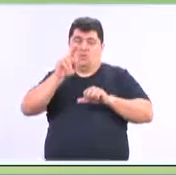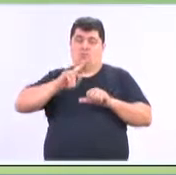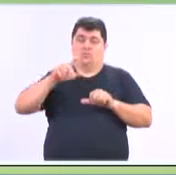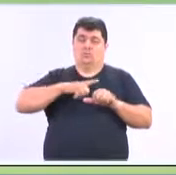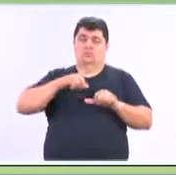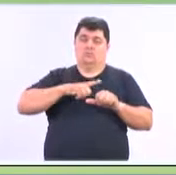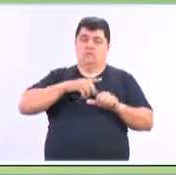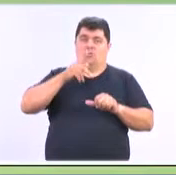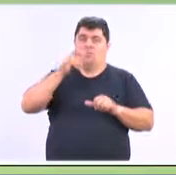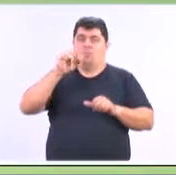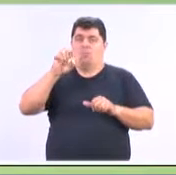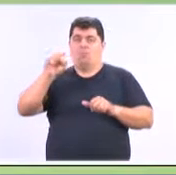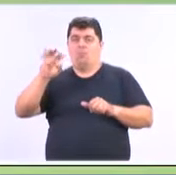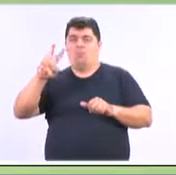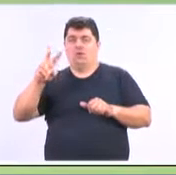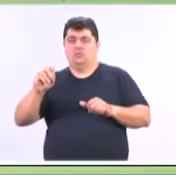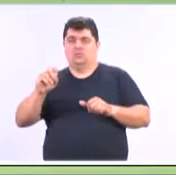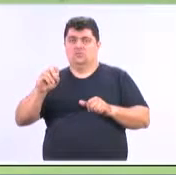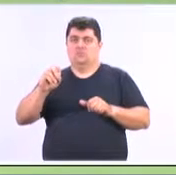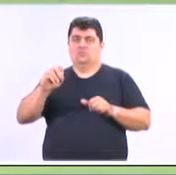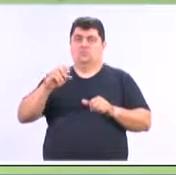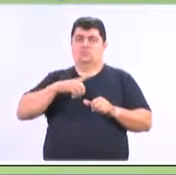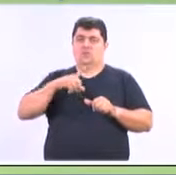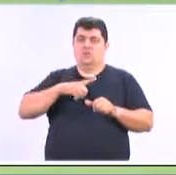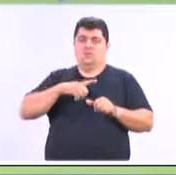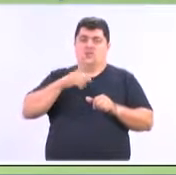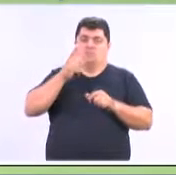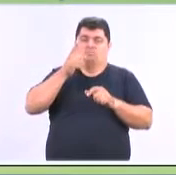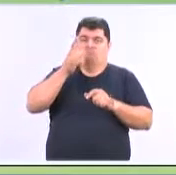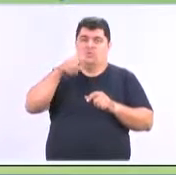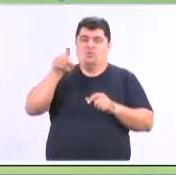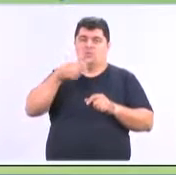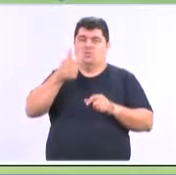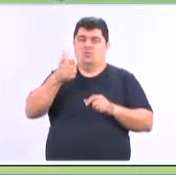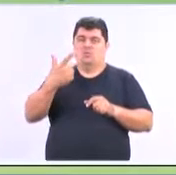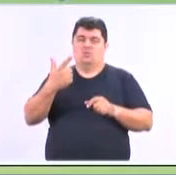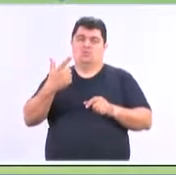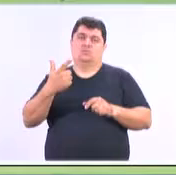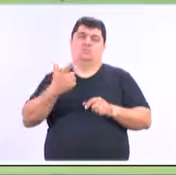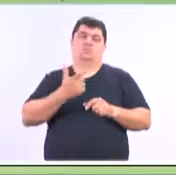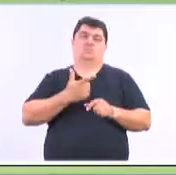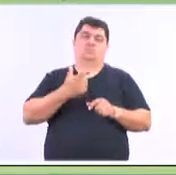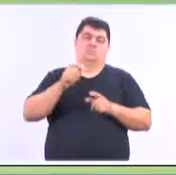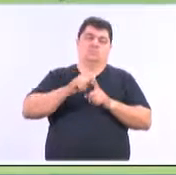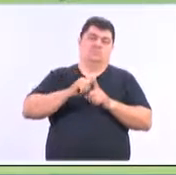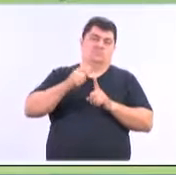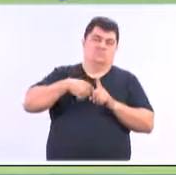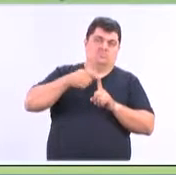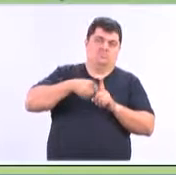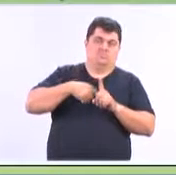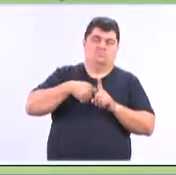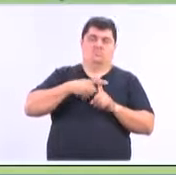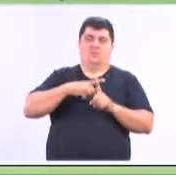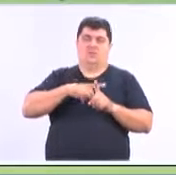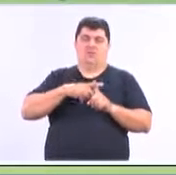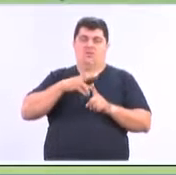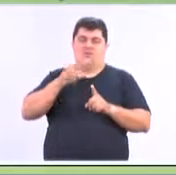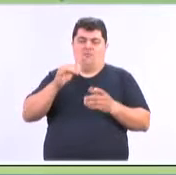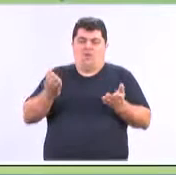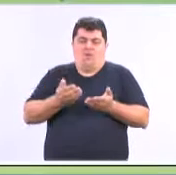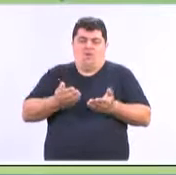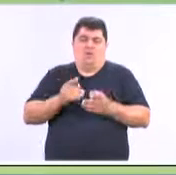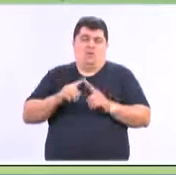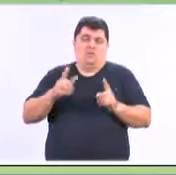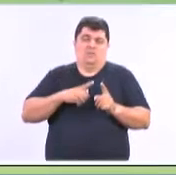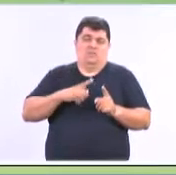de passivo se encontre vedada durante pelo menos 12 meses. Se eu tiver algum valor que eu tenha de recebimento imediato, mas que